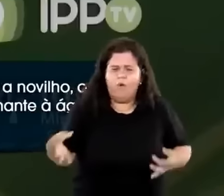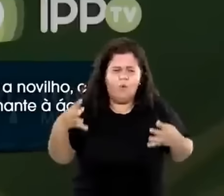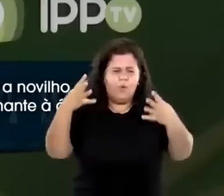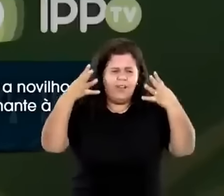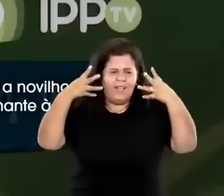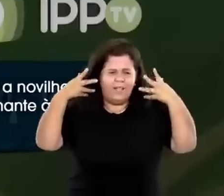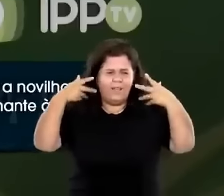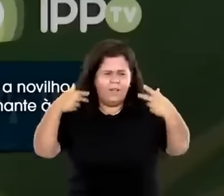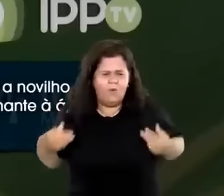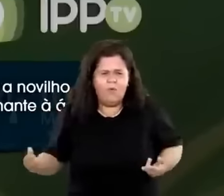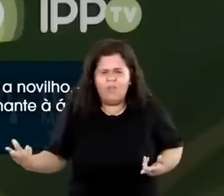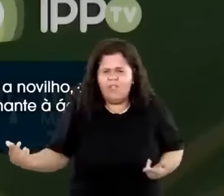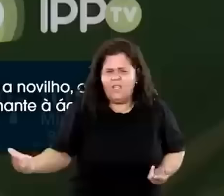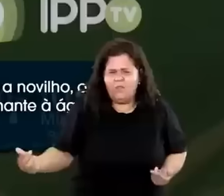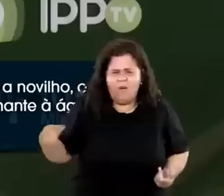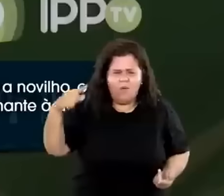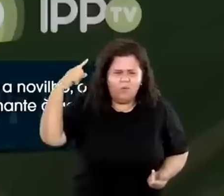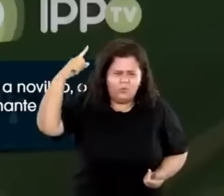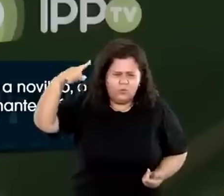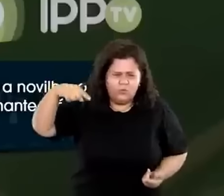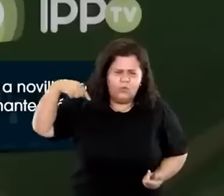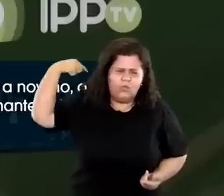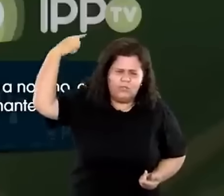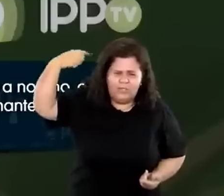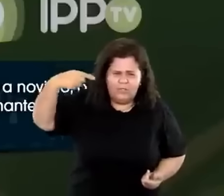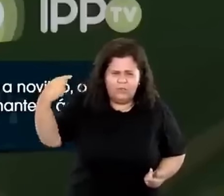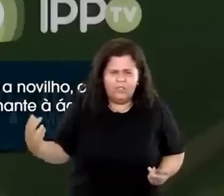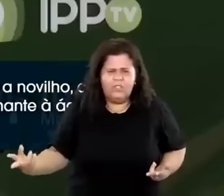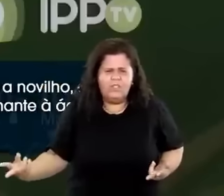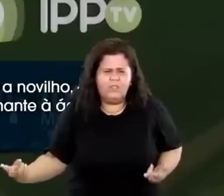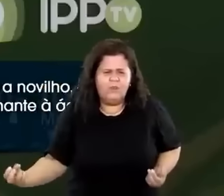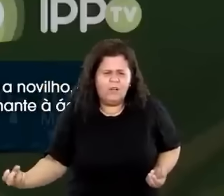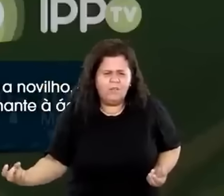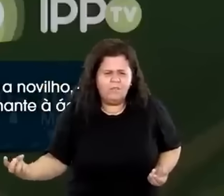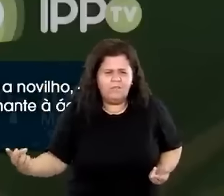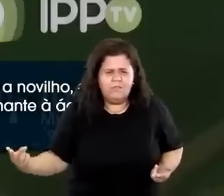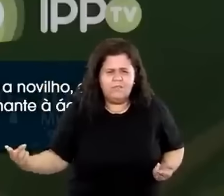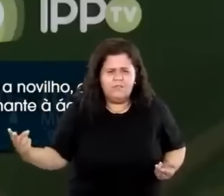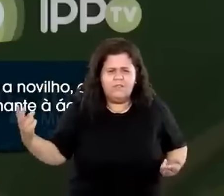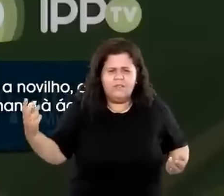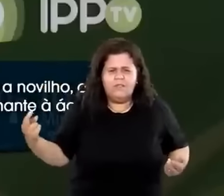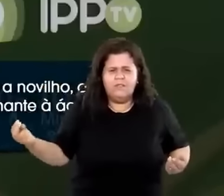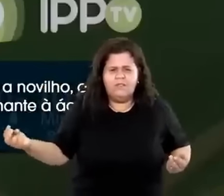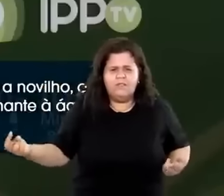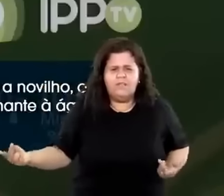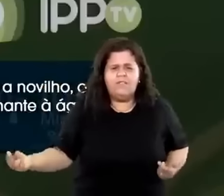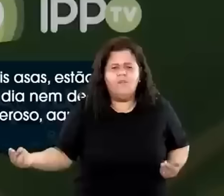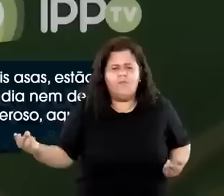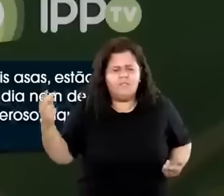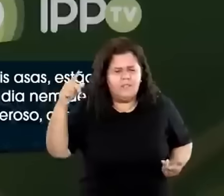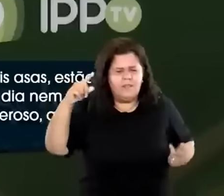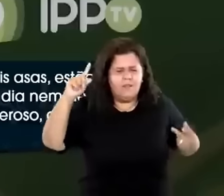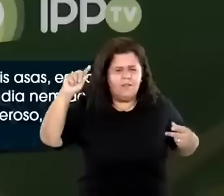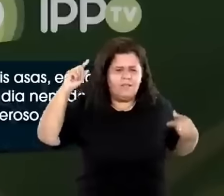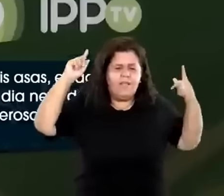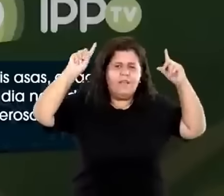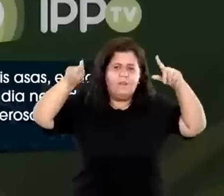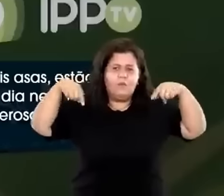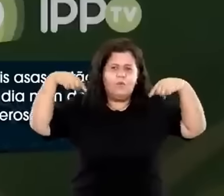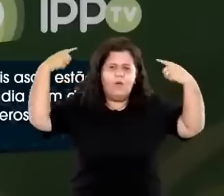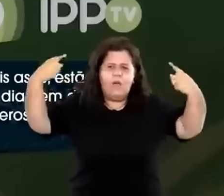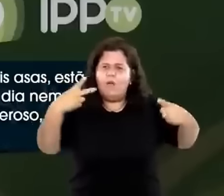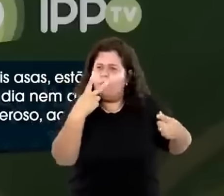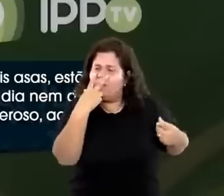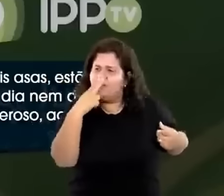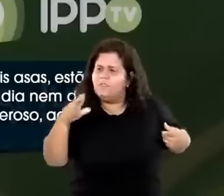novilho o terceiro tem o rosto como de homem e o quarto ser vivente é semelhante à águia quando está voando e Os